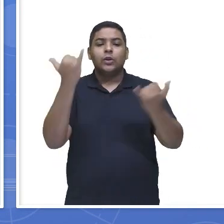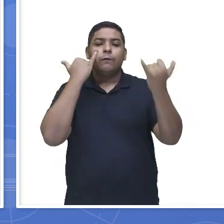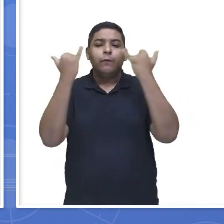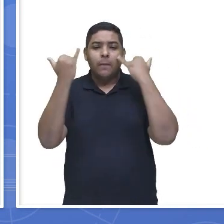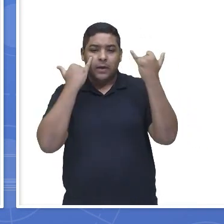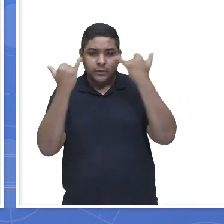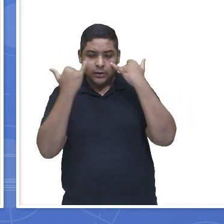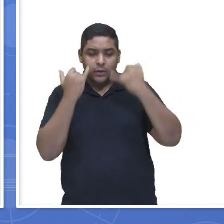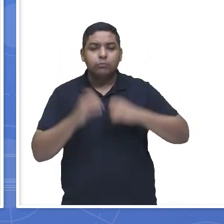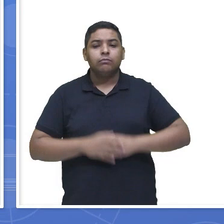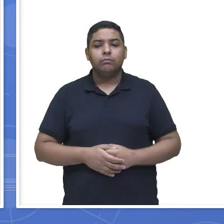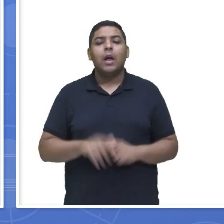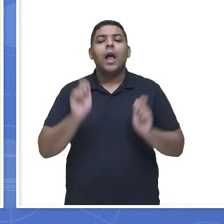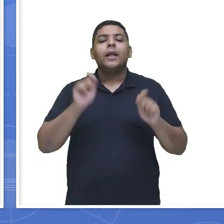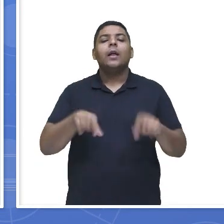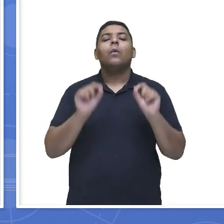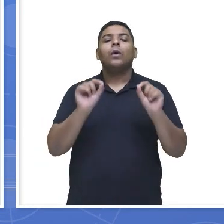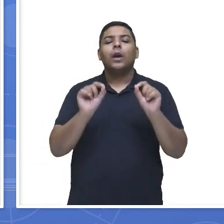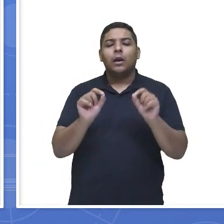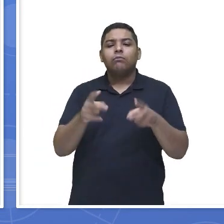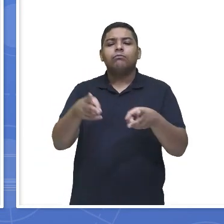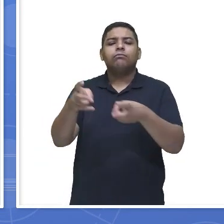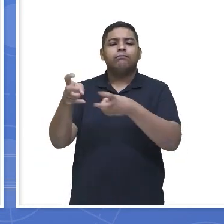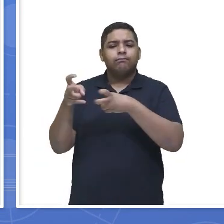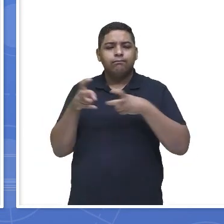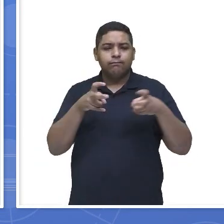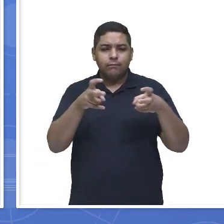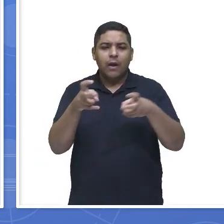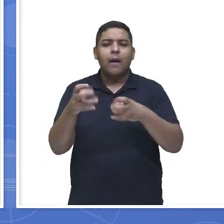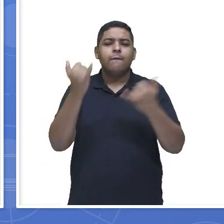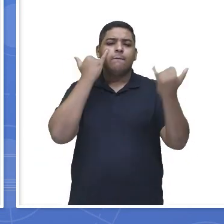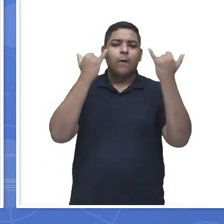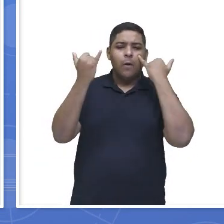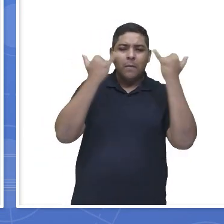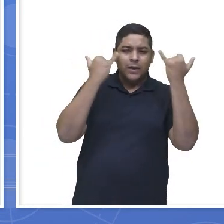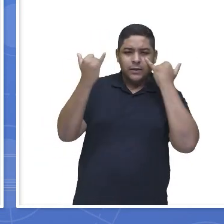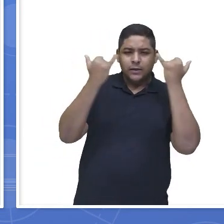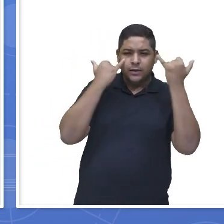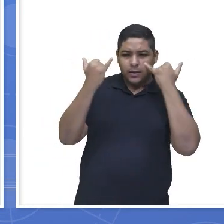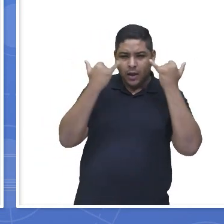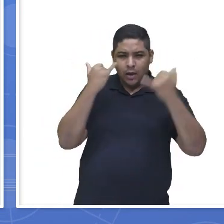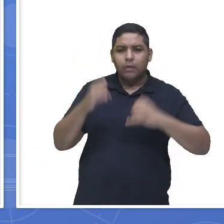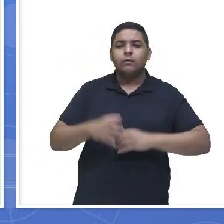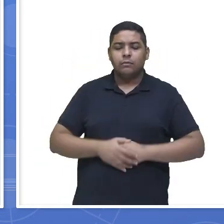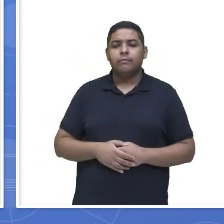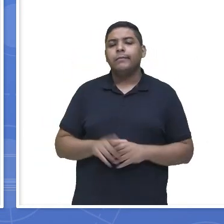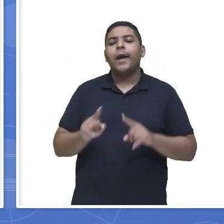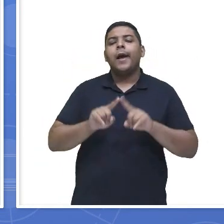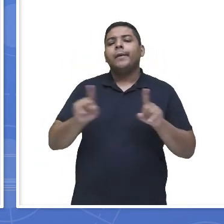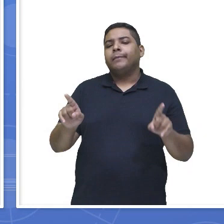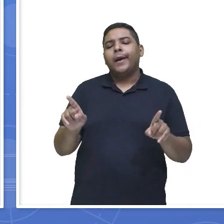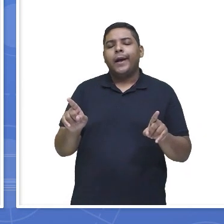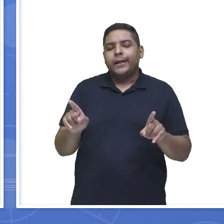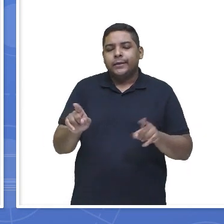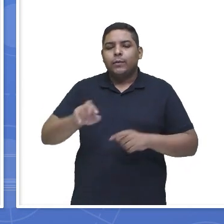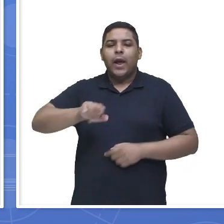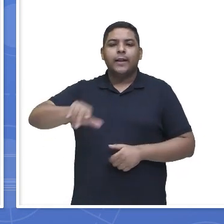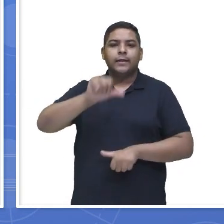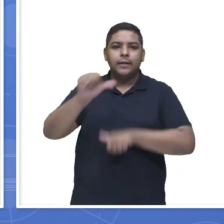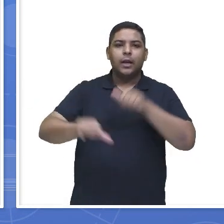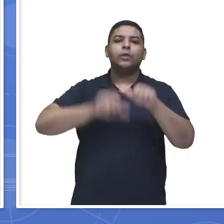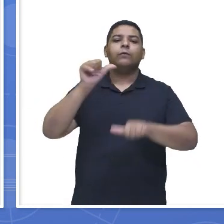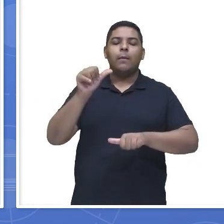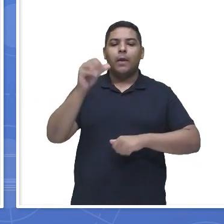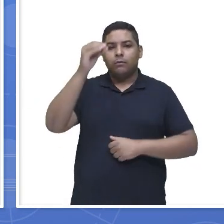informação, pois podemos receber várias informações, mas nem todas serão transformadas